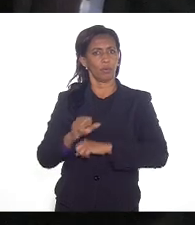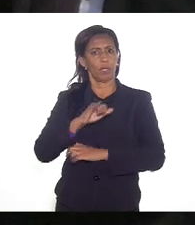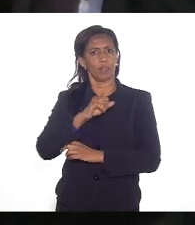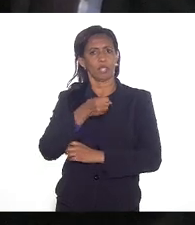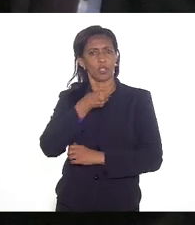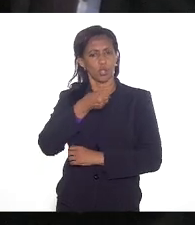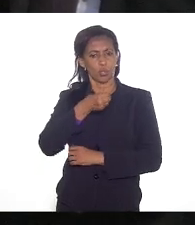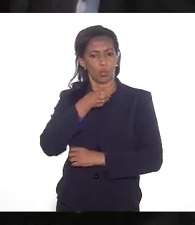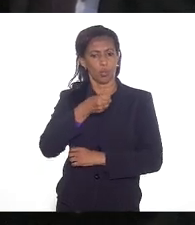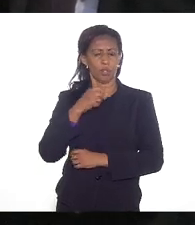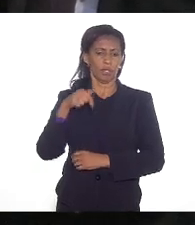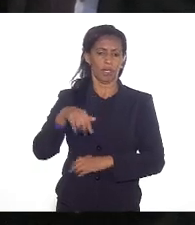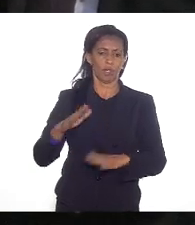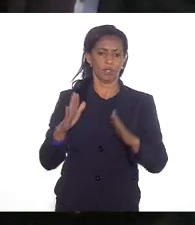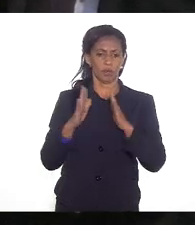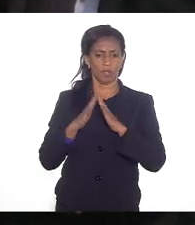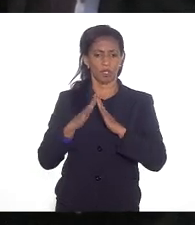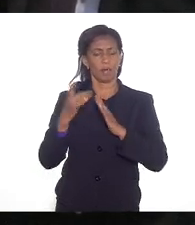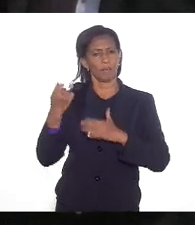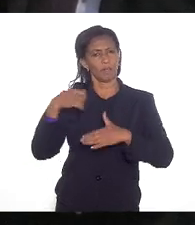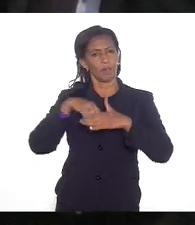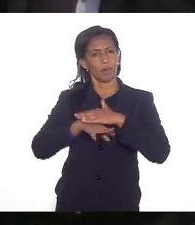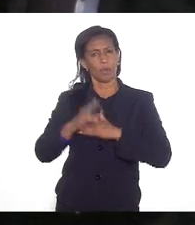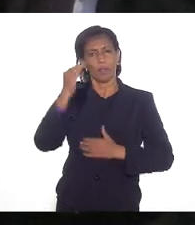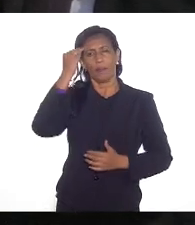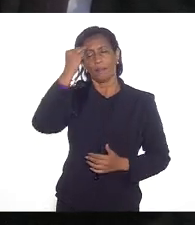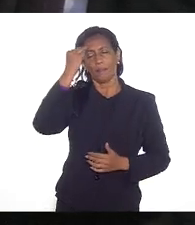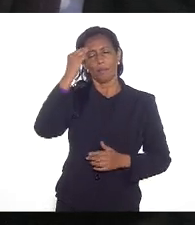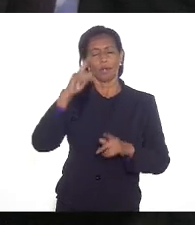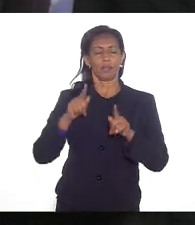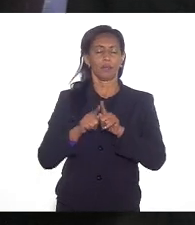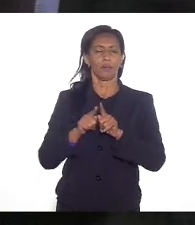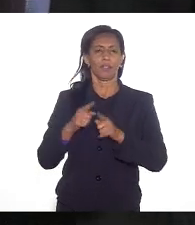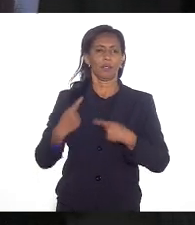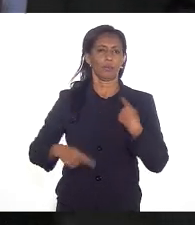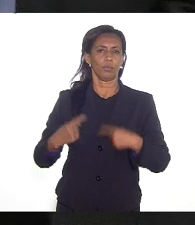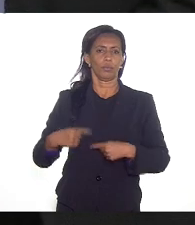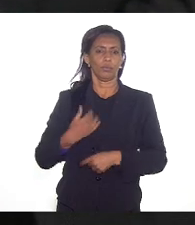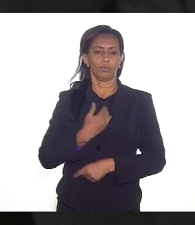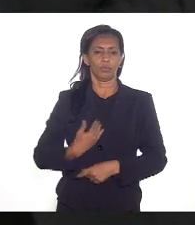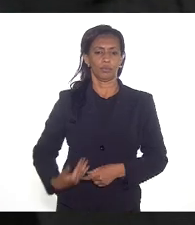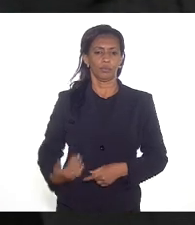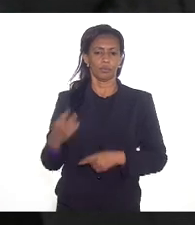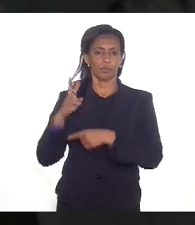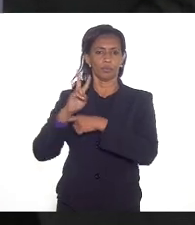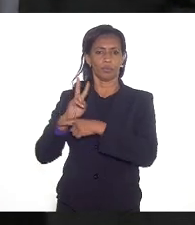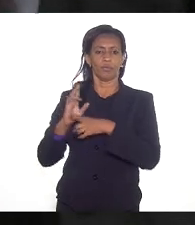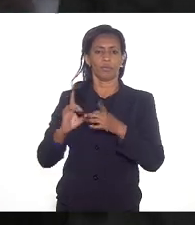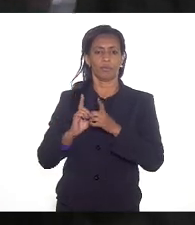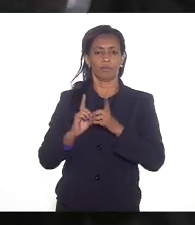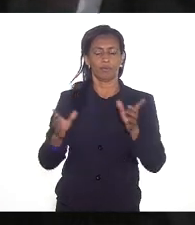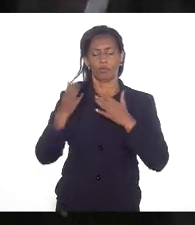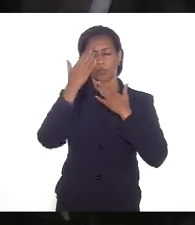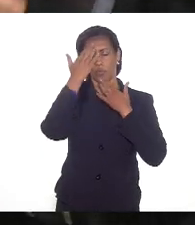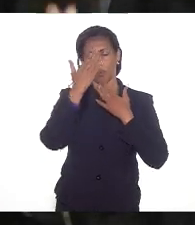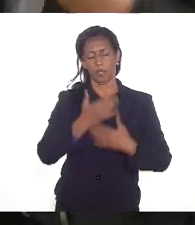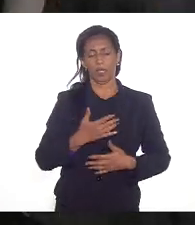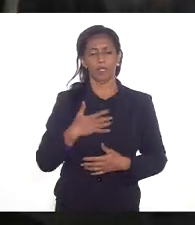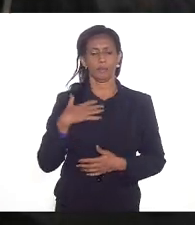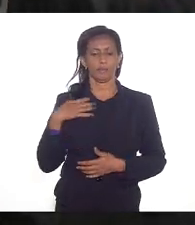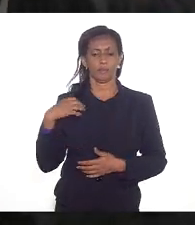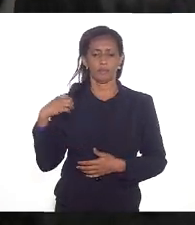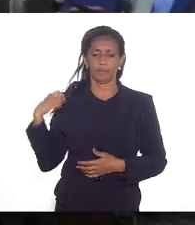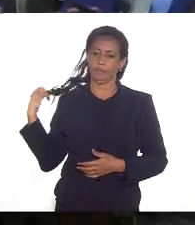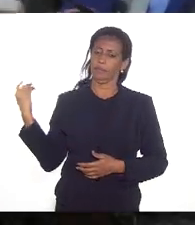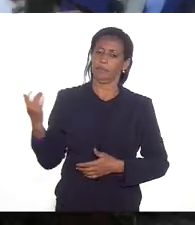e acho que essa casa tem que guardar a memória também das políticas públicas em defesa da Democracia muito obrigada senhor